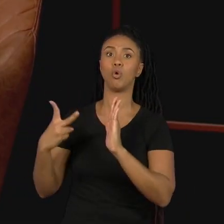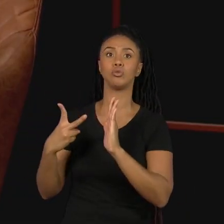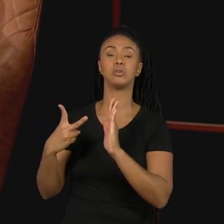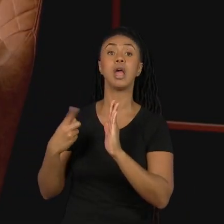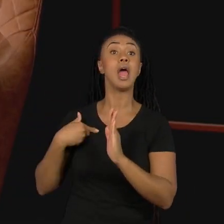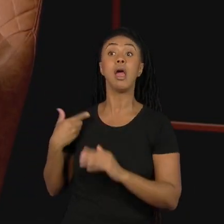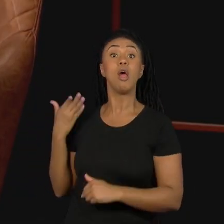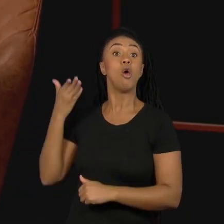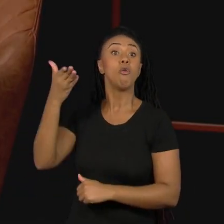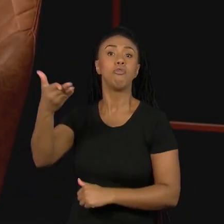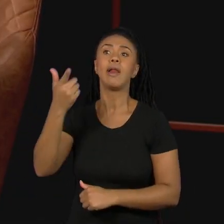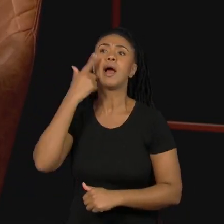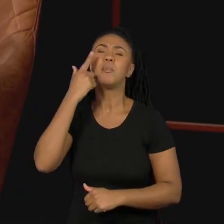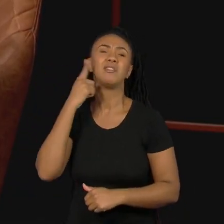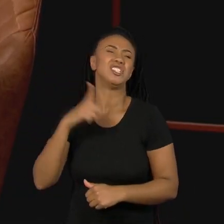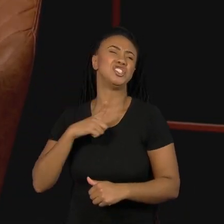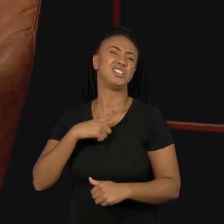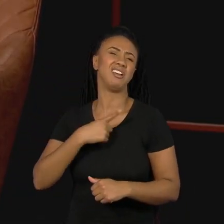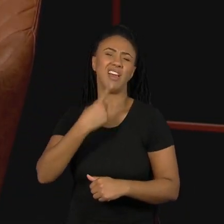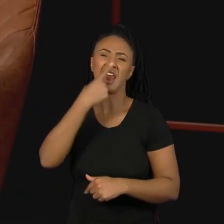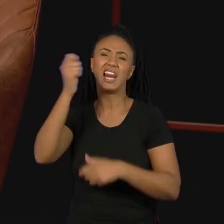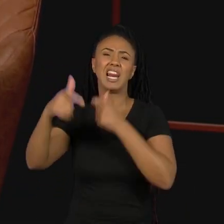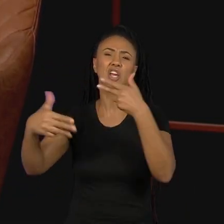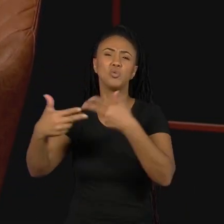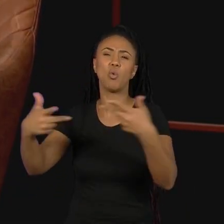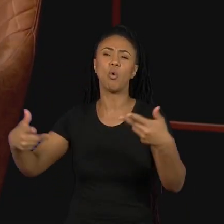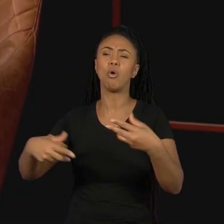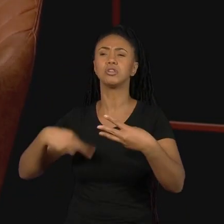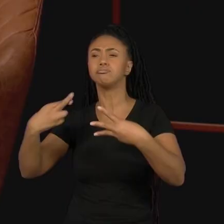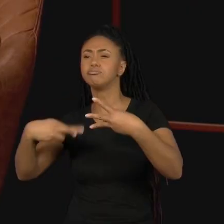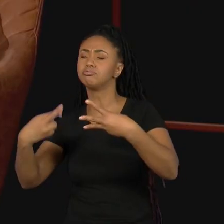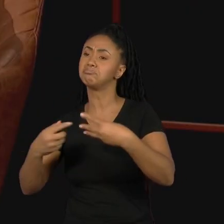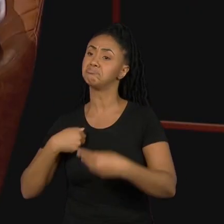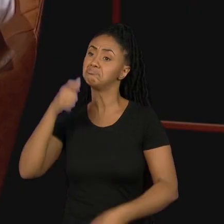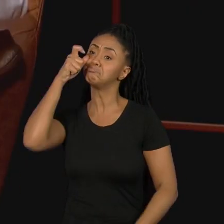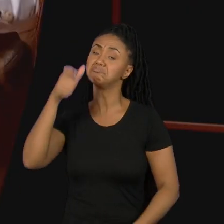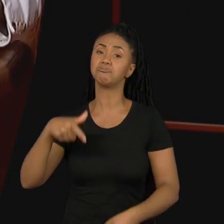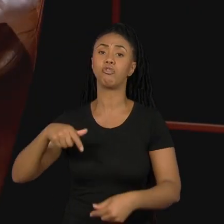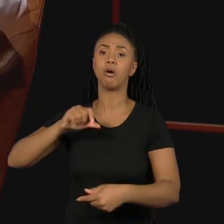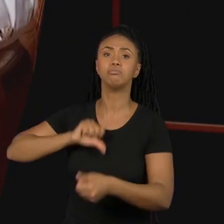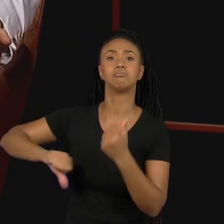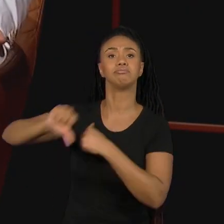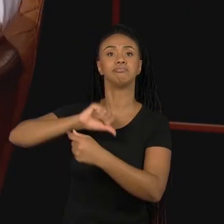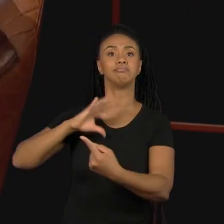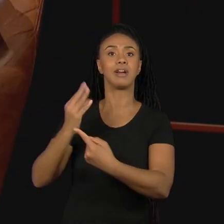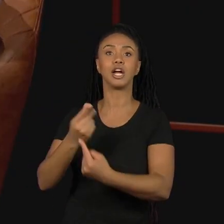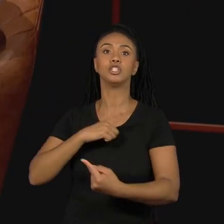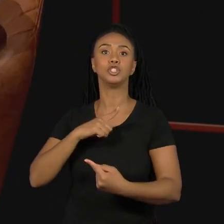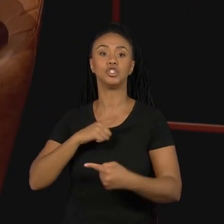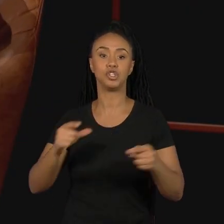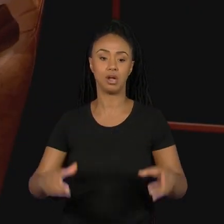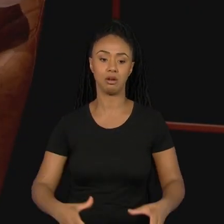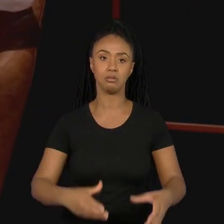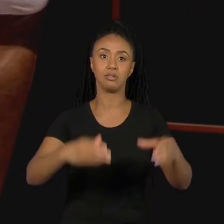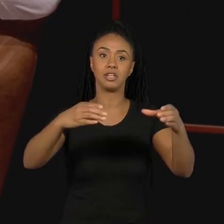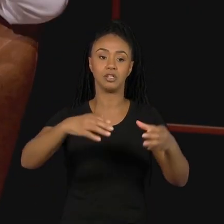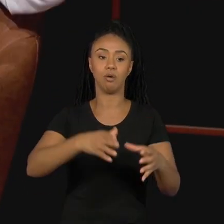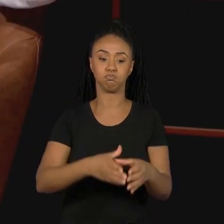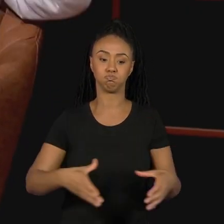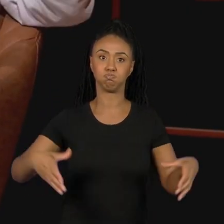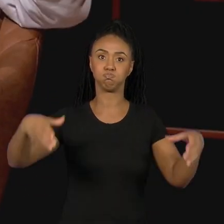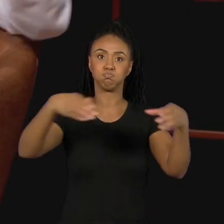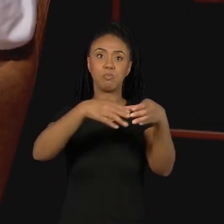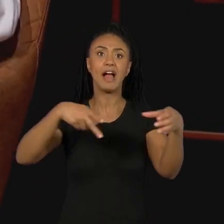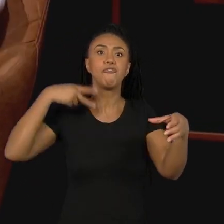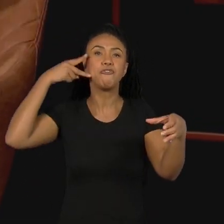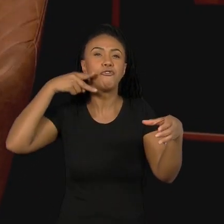fazer umas mesas, porque tinha muito lixo que me interessou. Tinha tampas de tonéis de vinho de